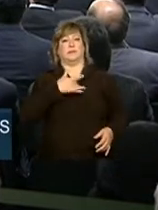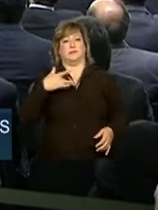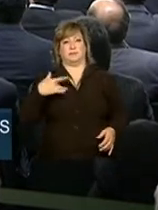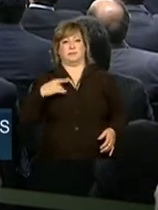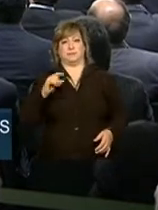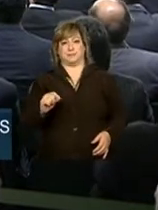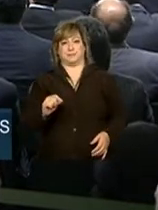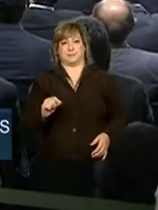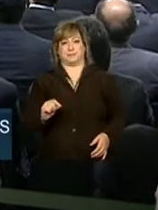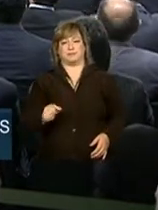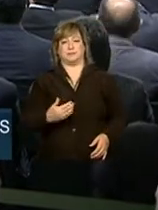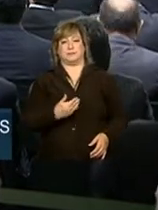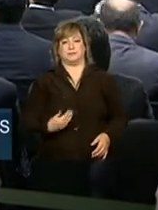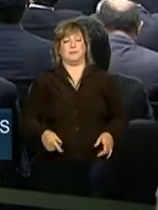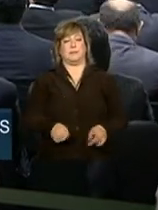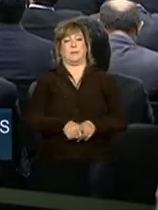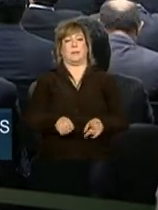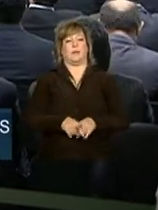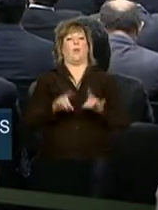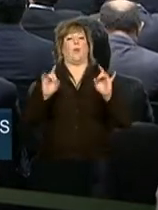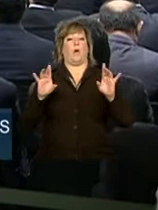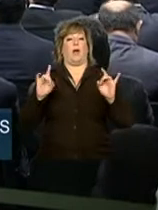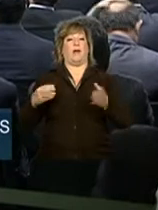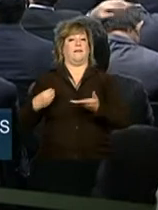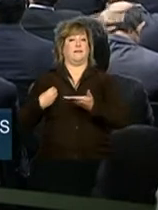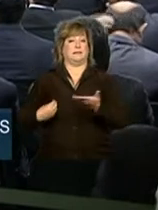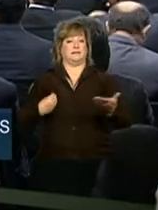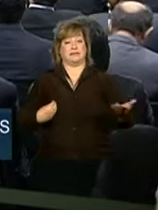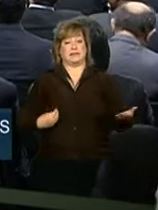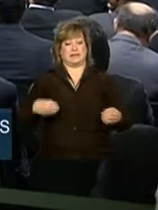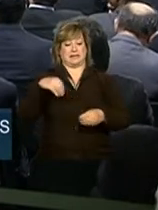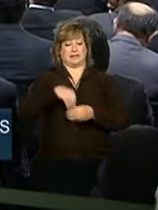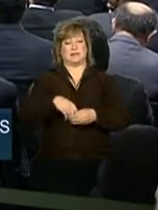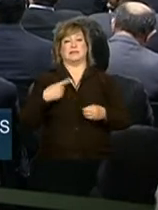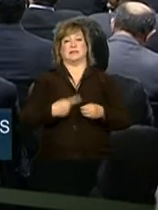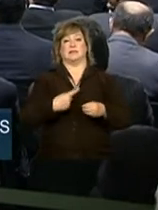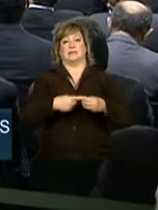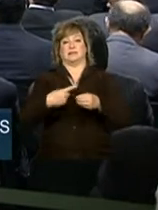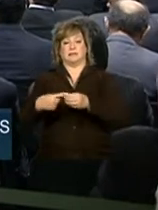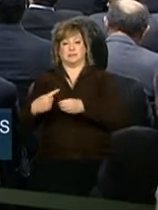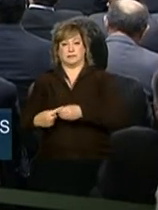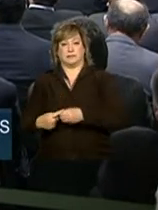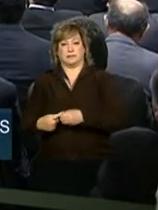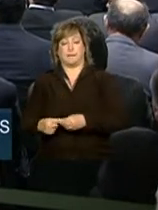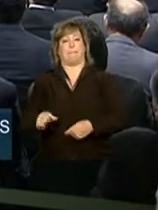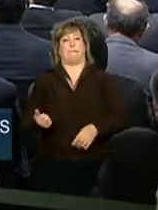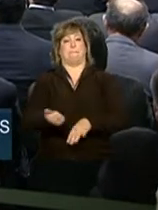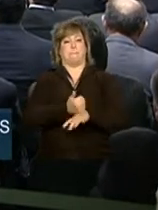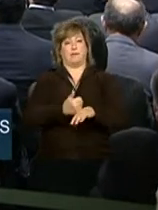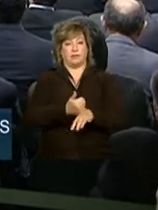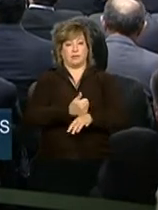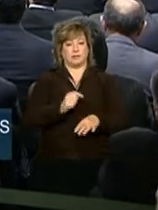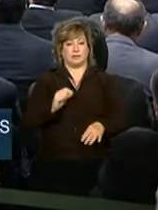pública, impacta na qualidade de vida nas cidades, impacta na melhoria,